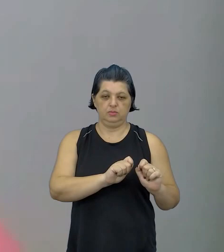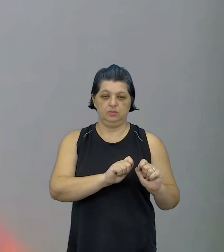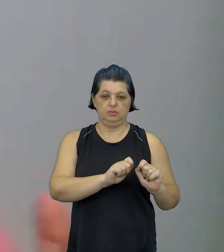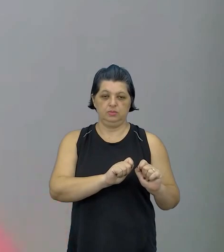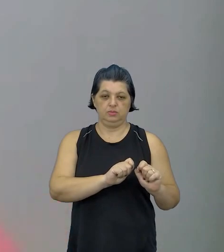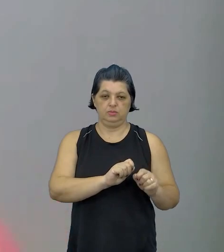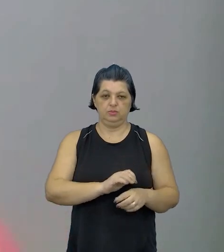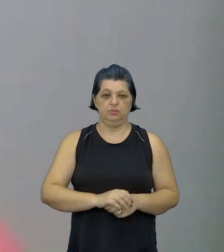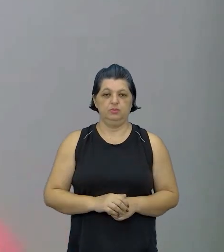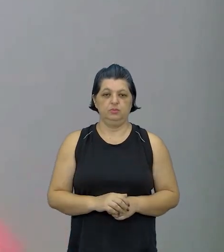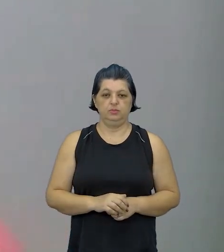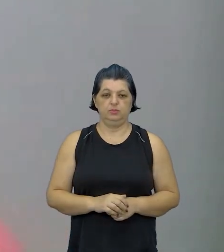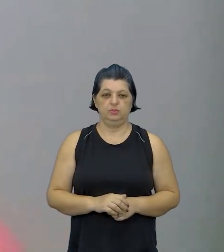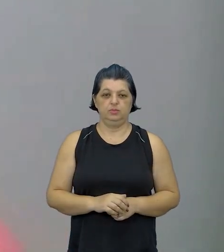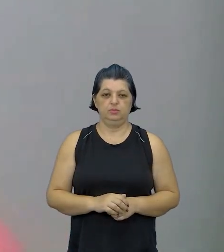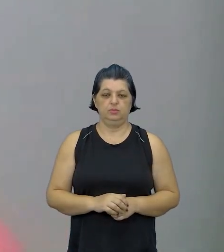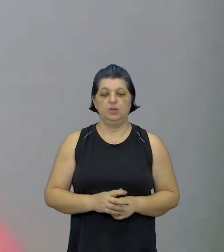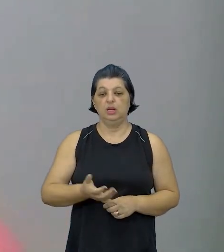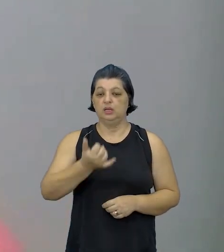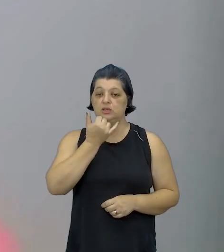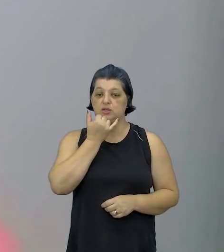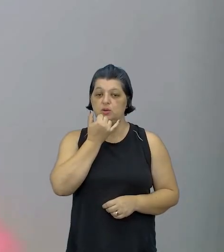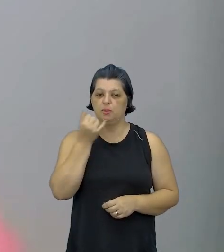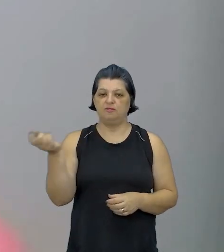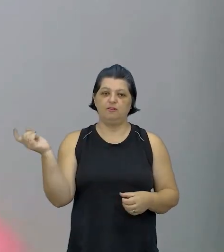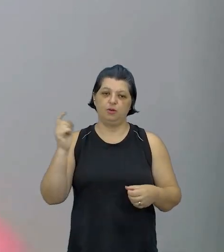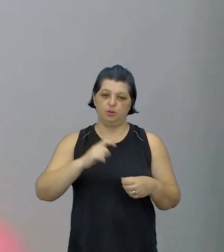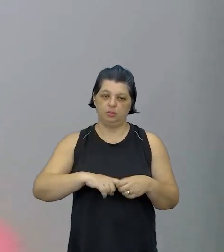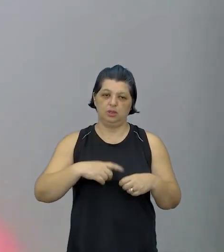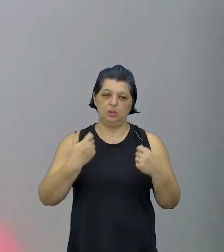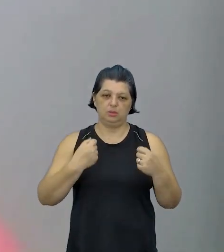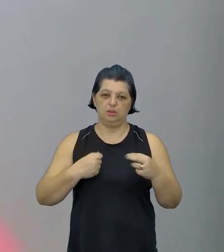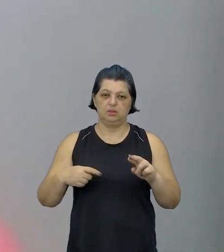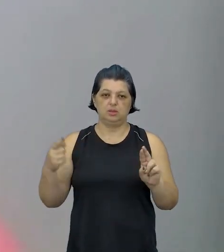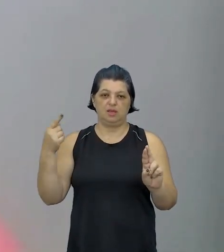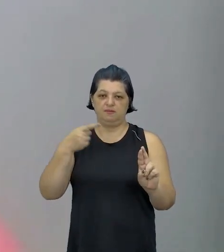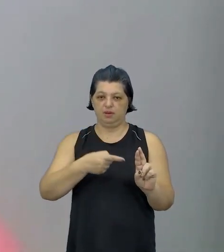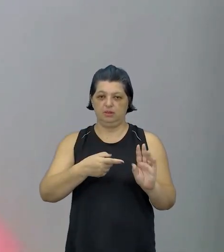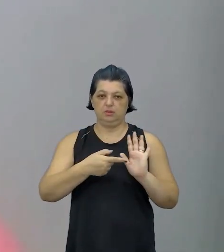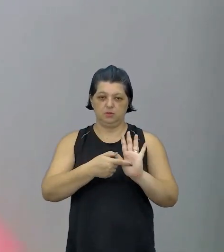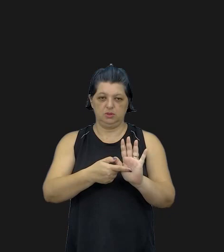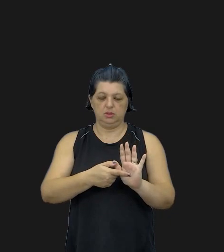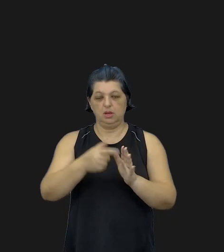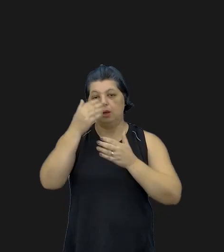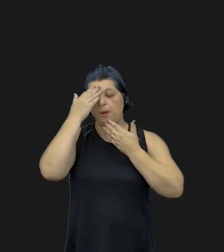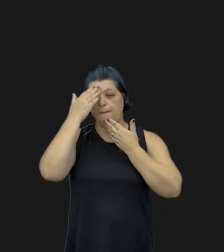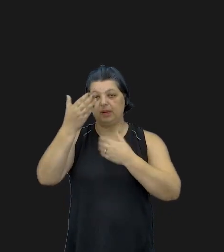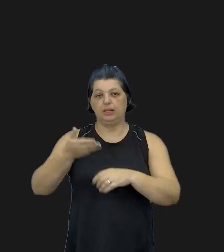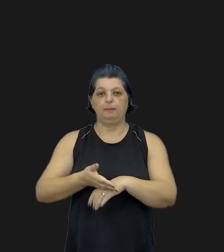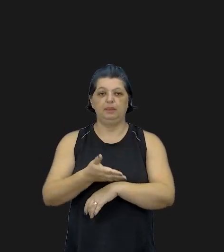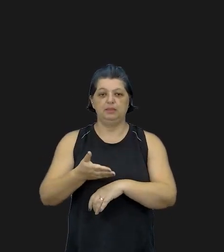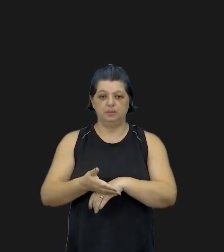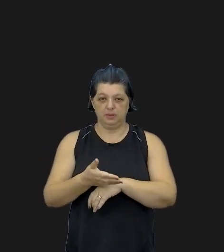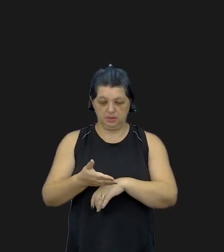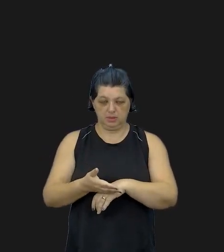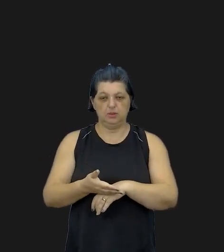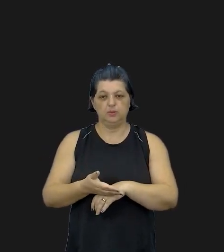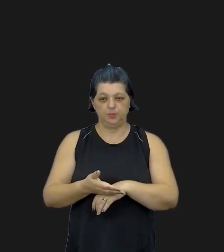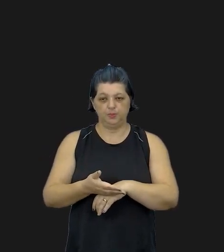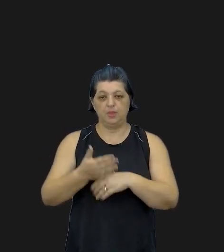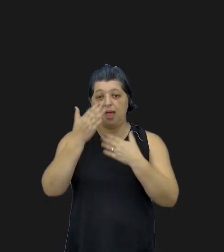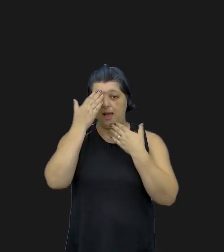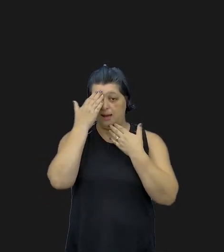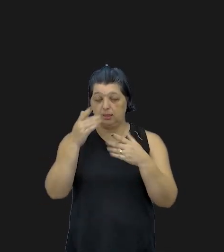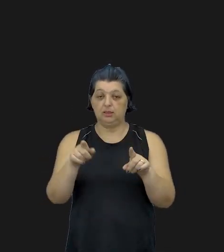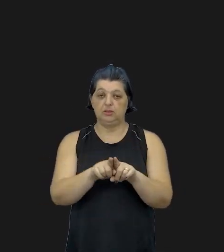Não coloquei as referências, gente, desculpa, eu vou voltar. Muito obrigada pela participação de vocês, agradeço por